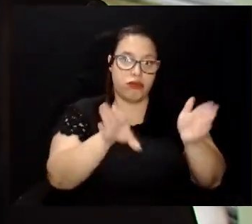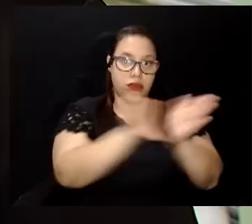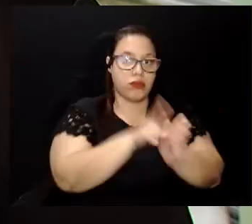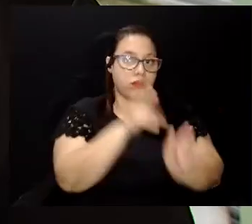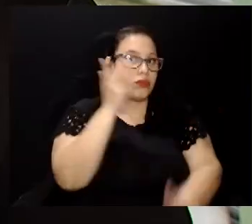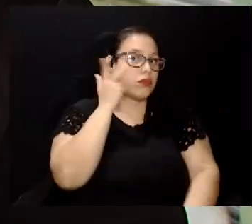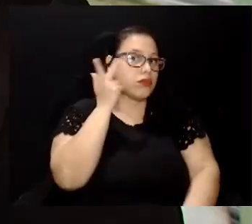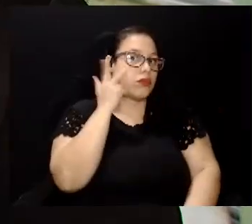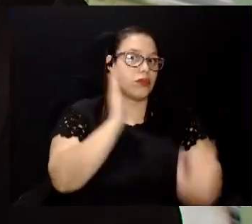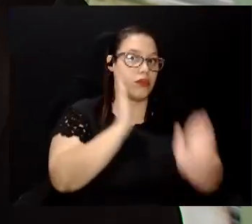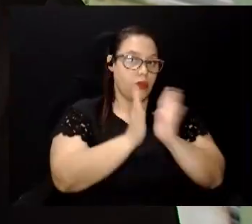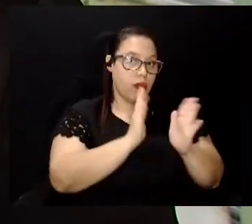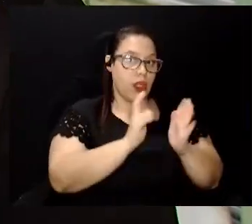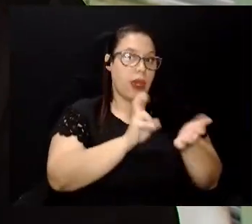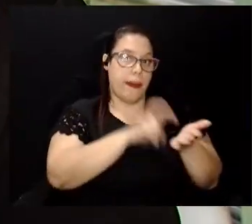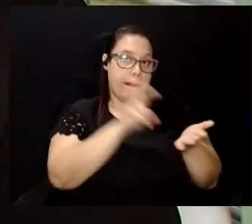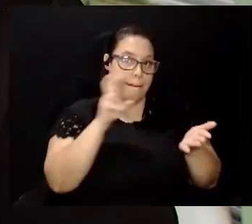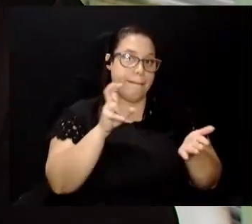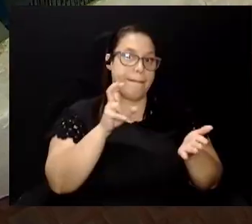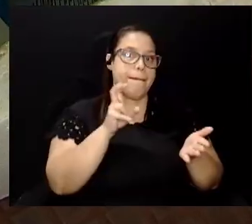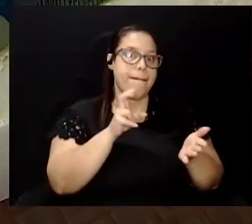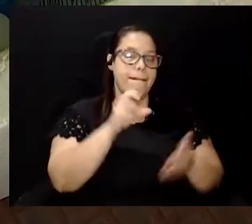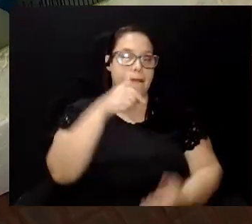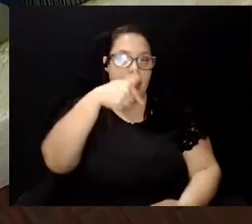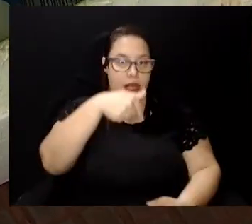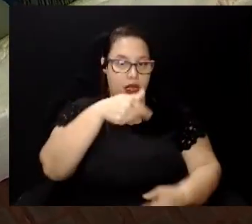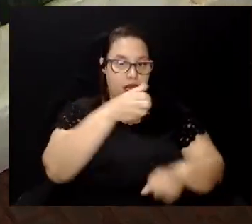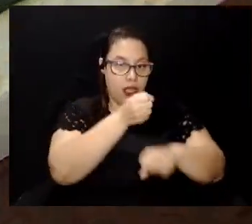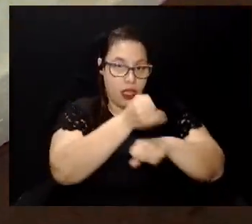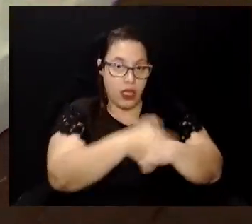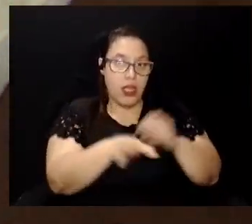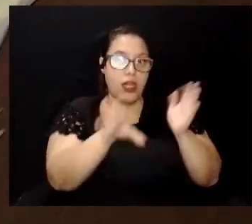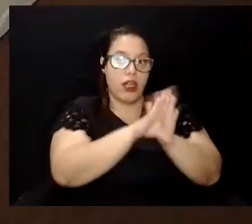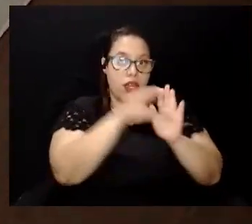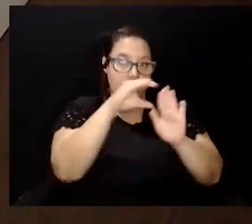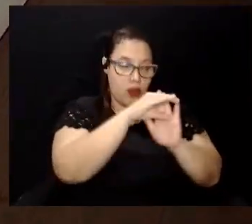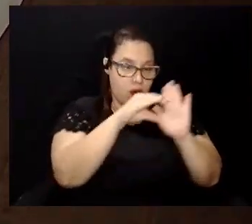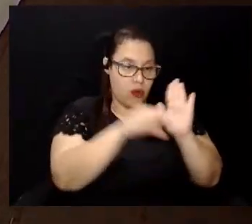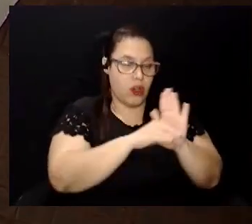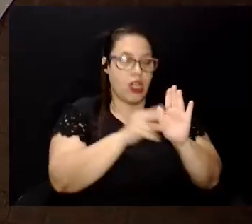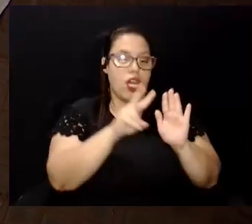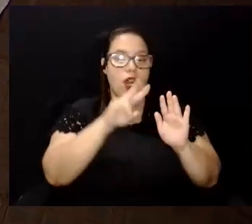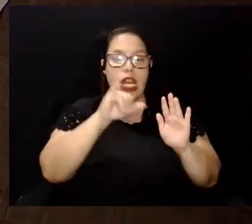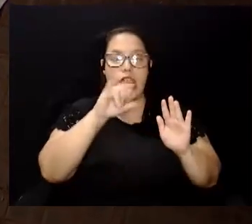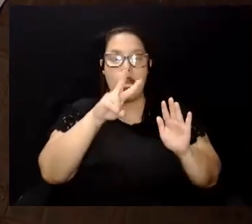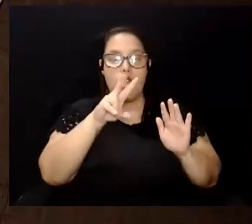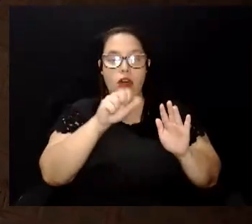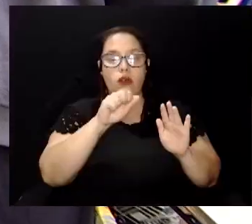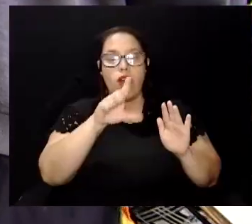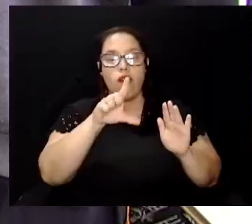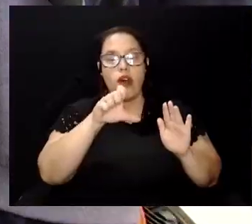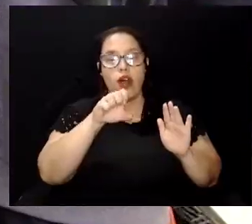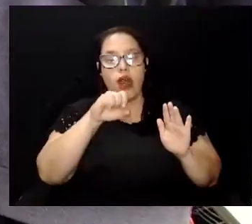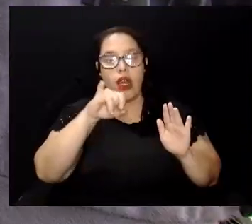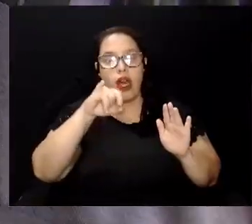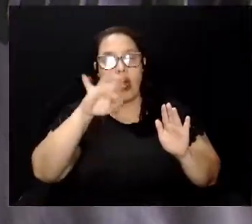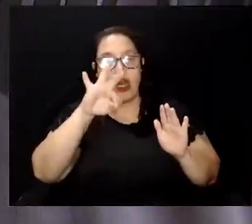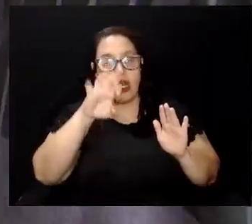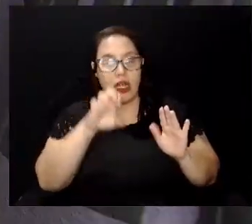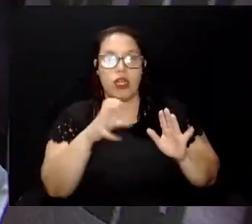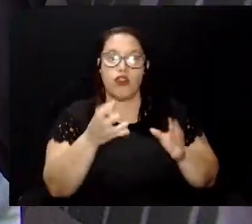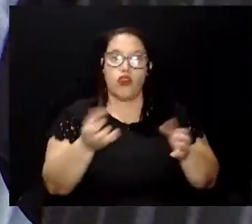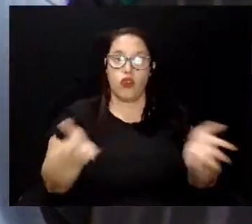vêm normalmente durante a manhã cedo, 7 horas da manhã já chega o programa Viva Leite, da prefeitura, né? Tem